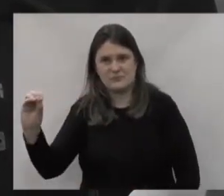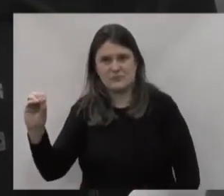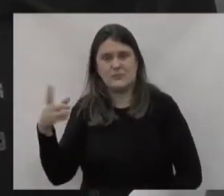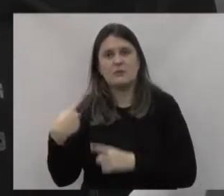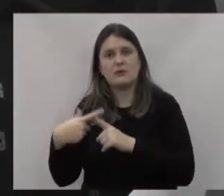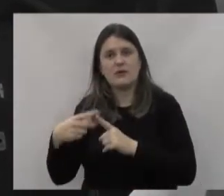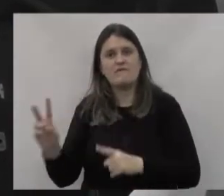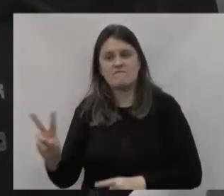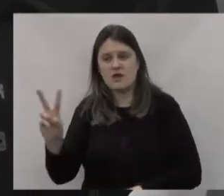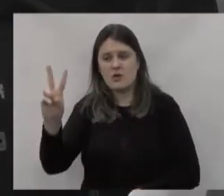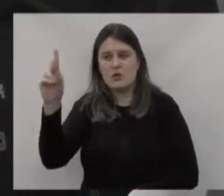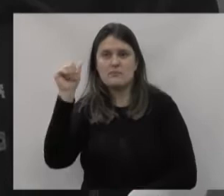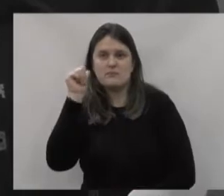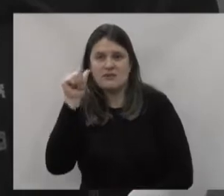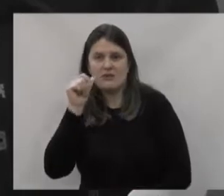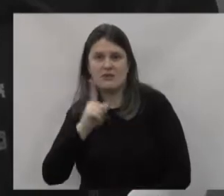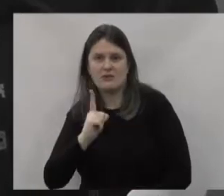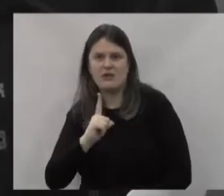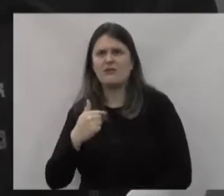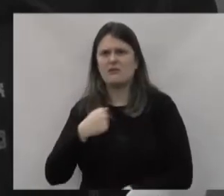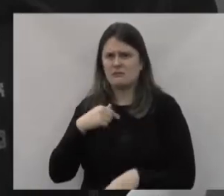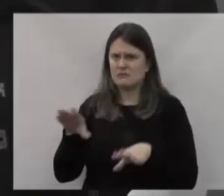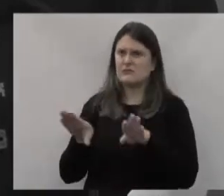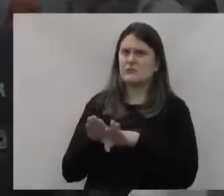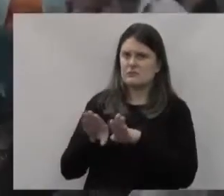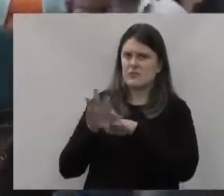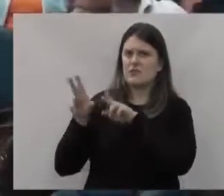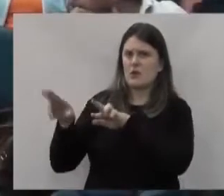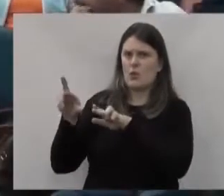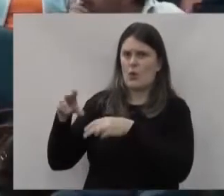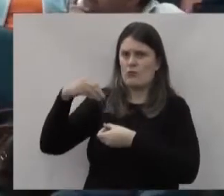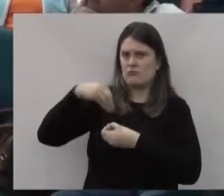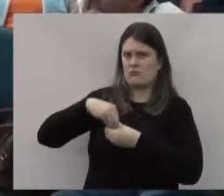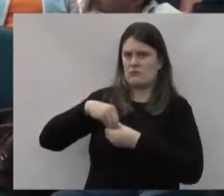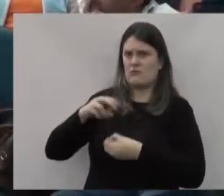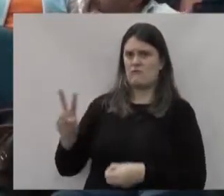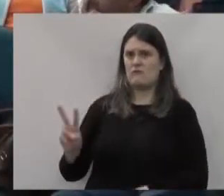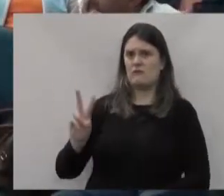Porque os valores que ela tem são os valores que eu tenho também.